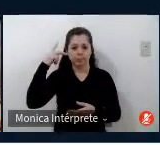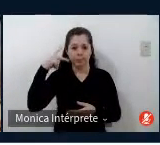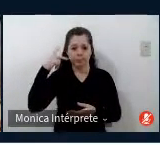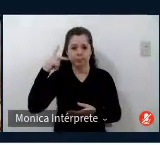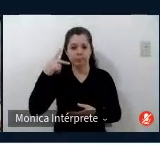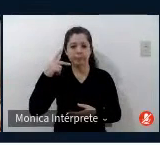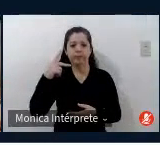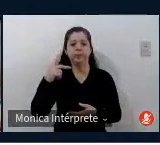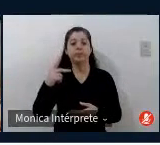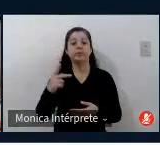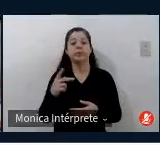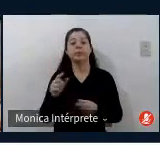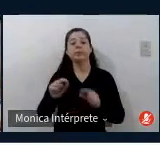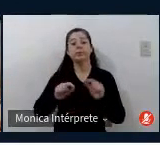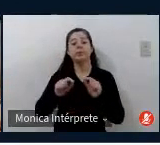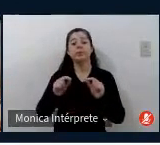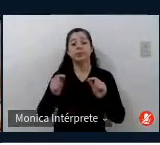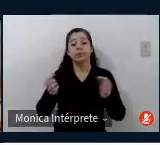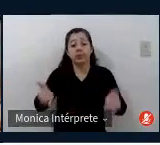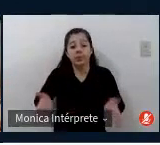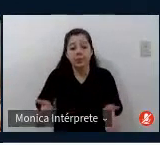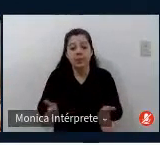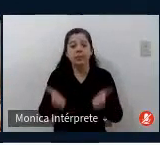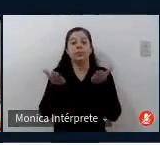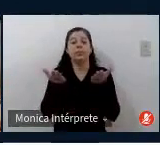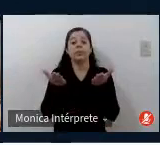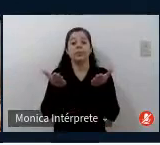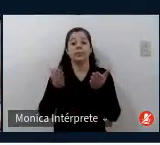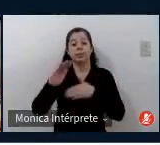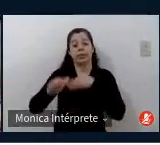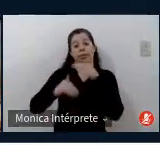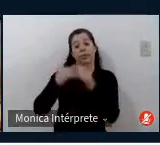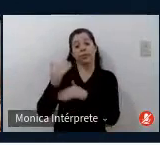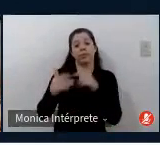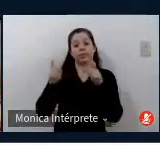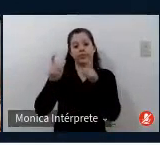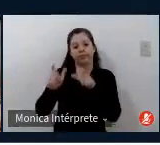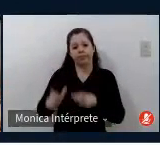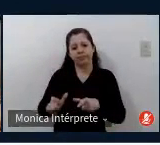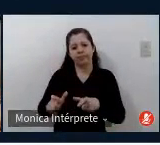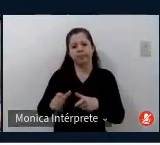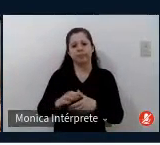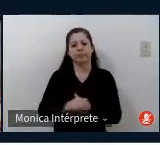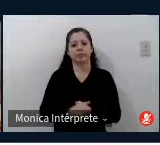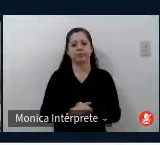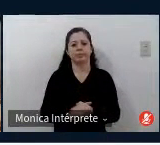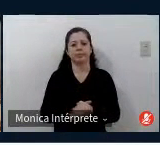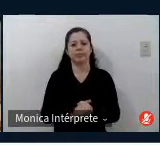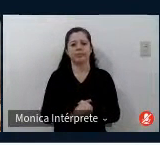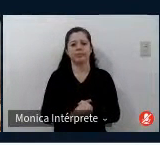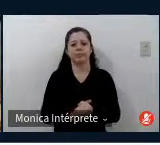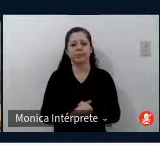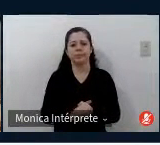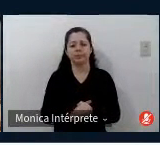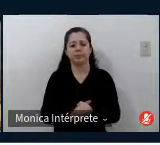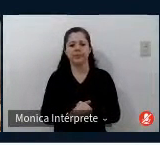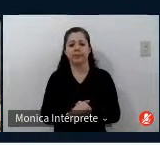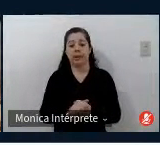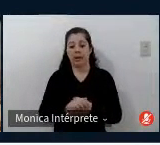perspectiva da sustentabilidade, né, que ela é materializada no seu